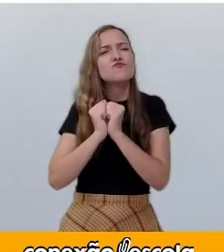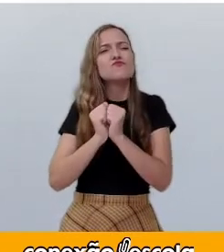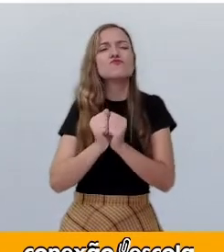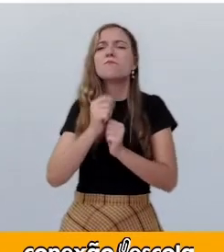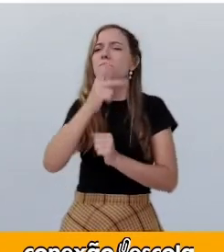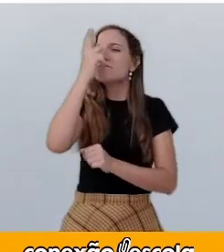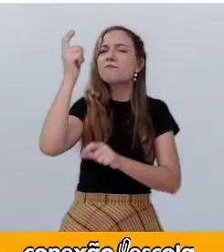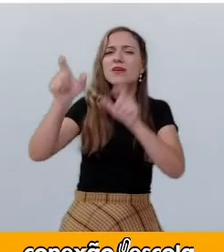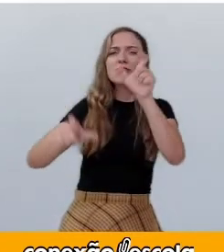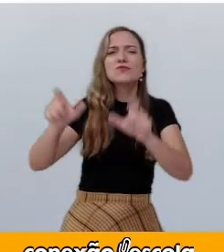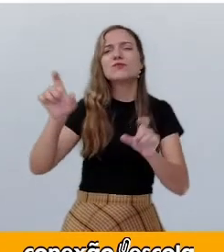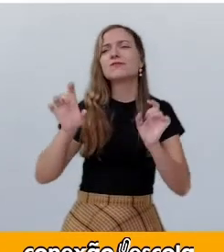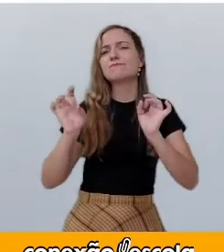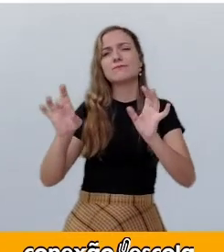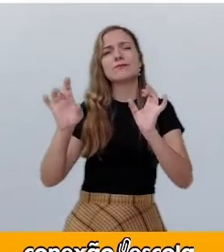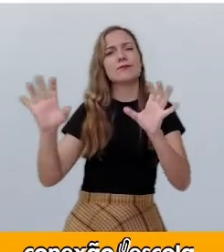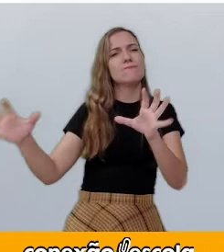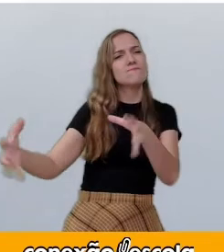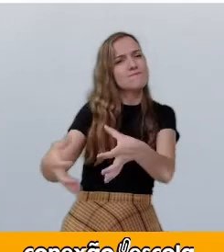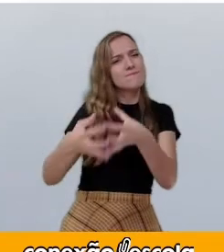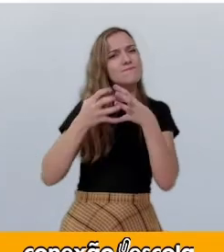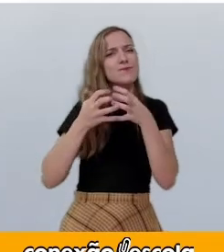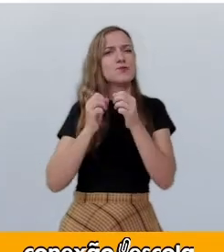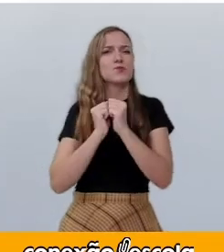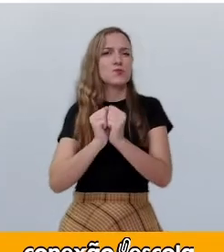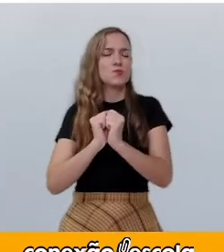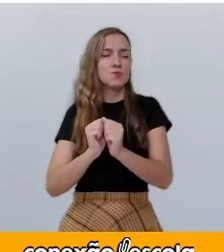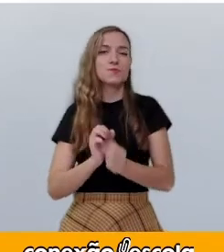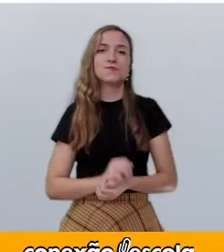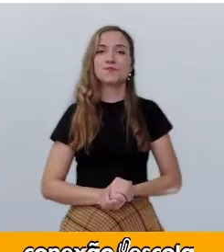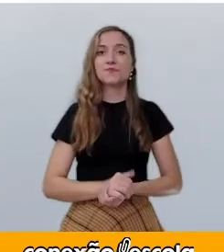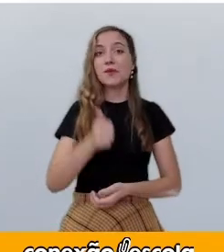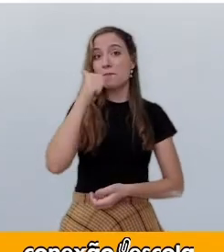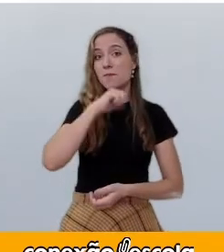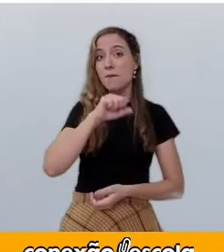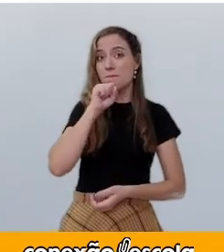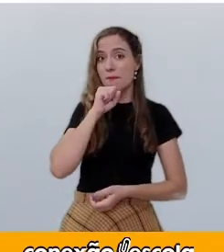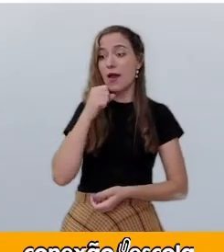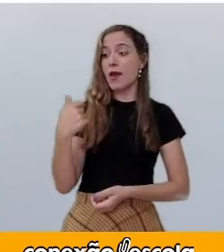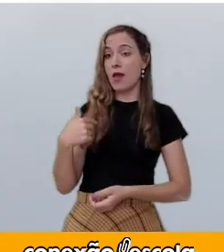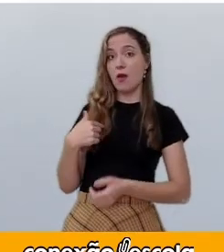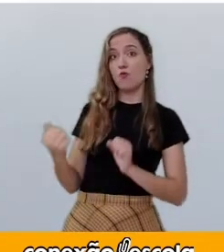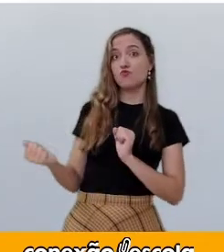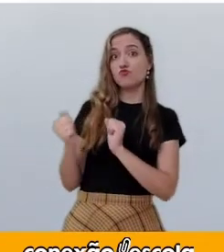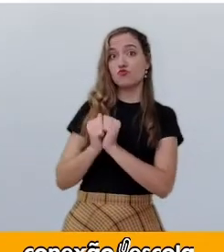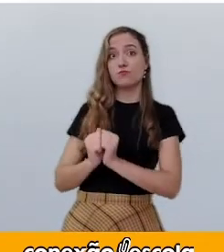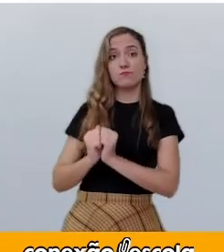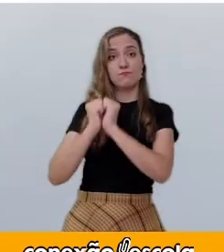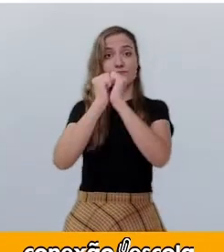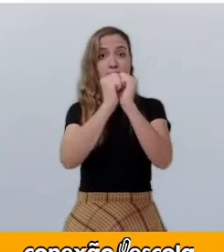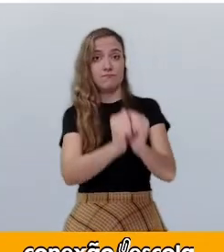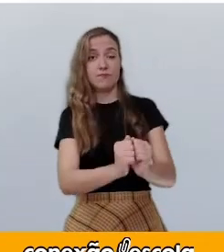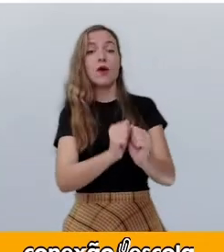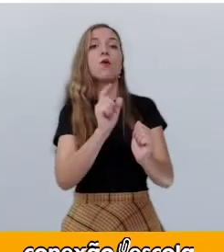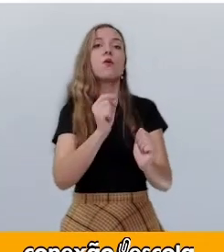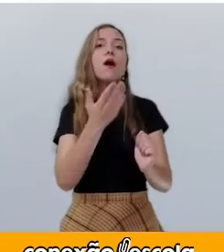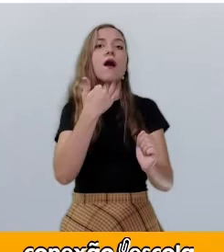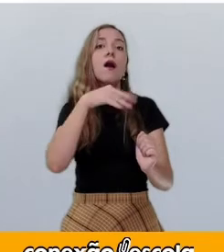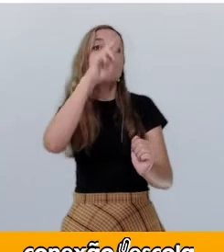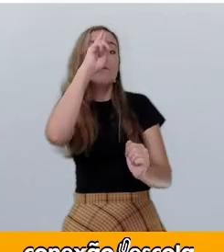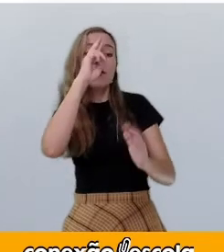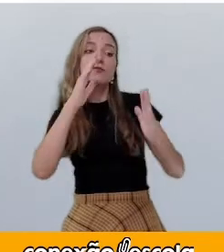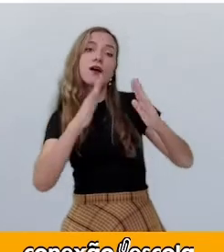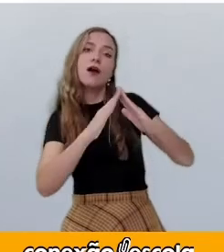muito especiais mamãe e eu íamos almoçar na casa dos meus